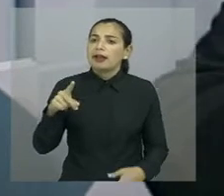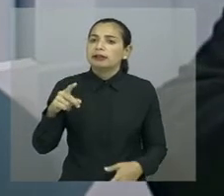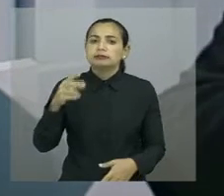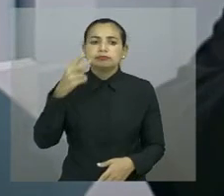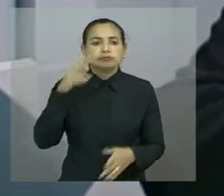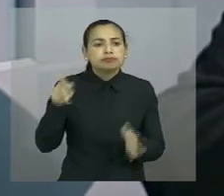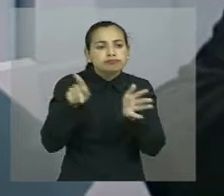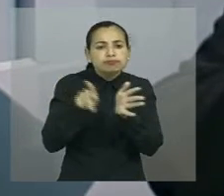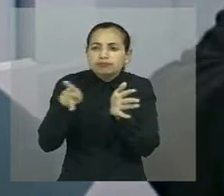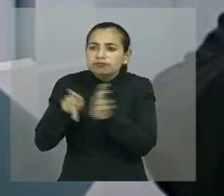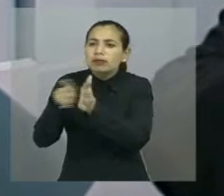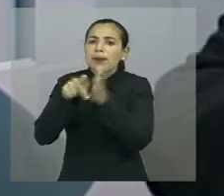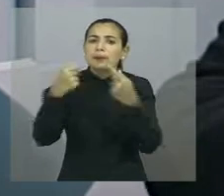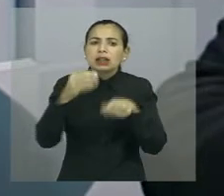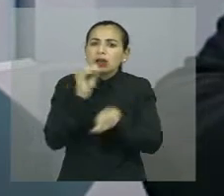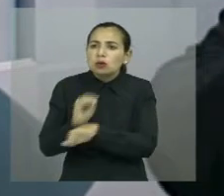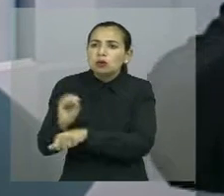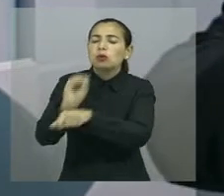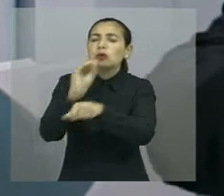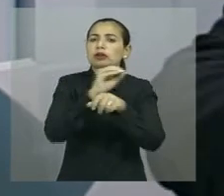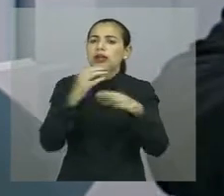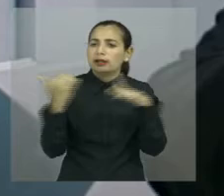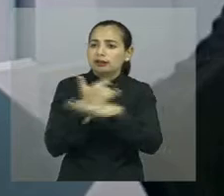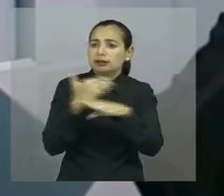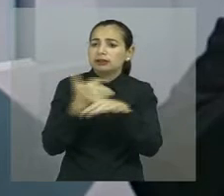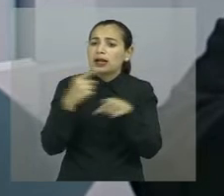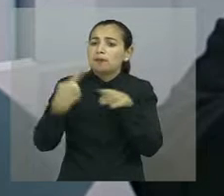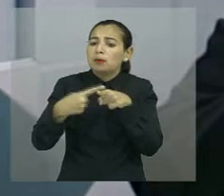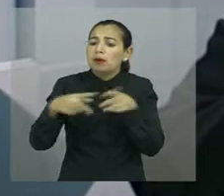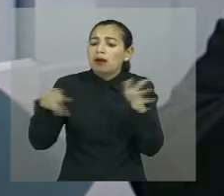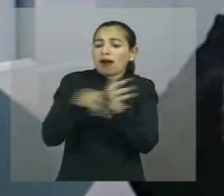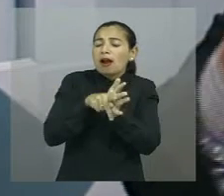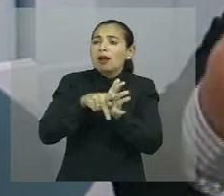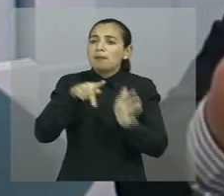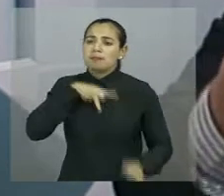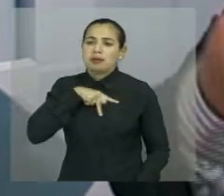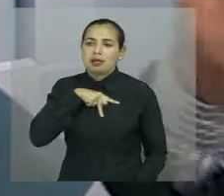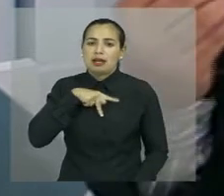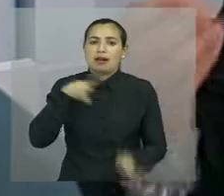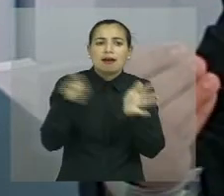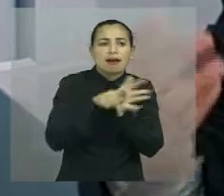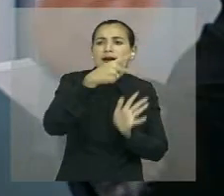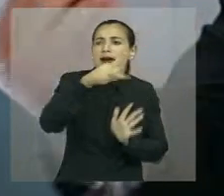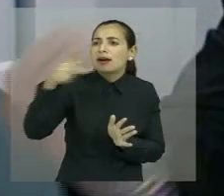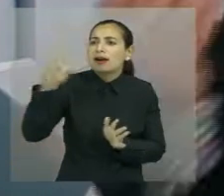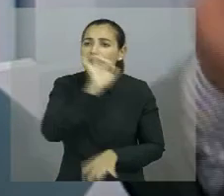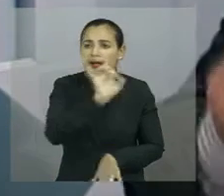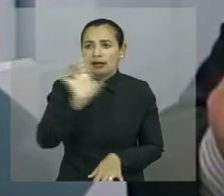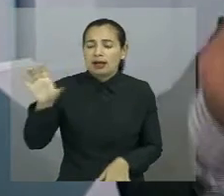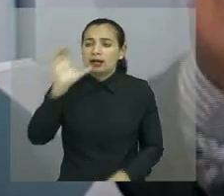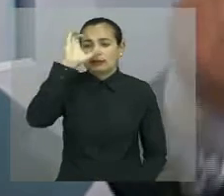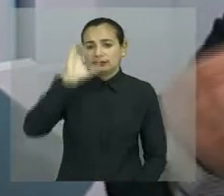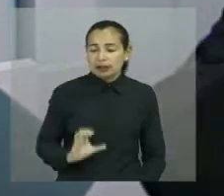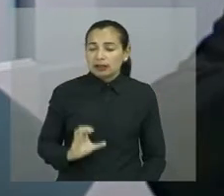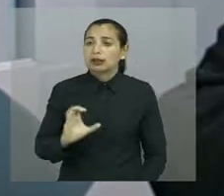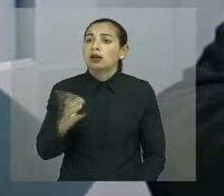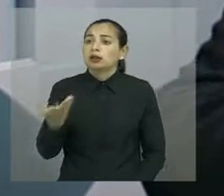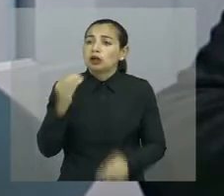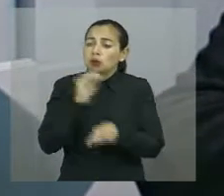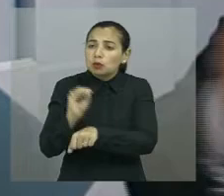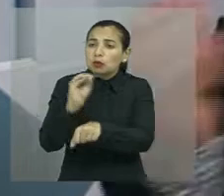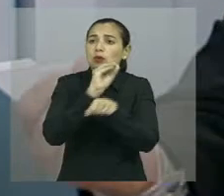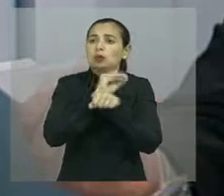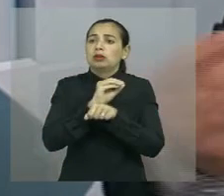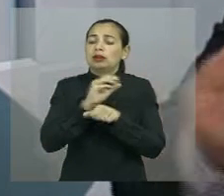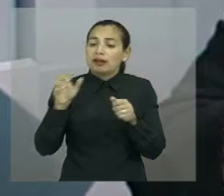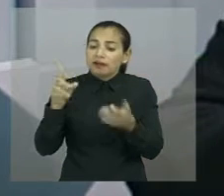pertença. Eu me sinto pertencente àquela cidade e sinto que aquela cidade pertence a mim, e por isso eu vou cuidar dela. Só cuida quem ama e só